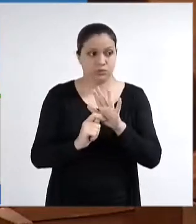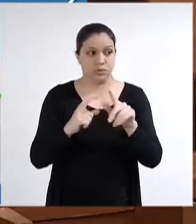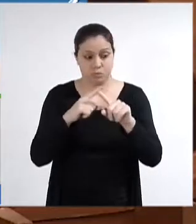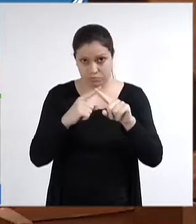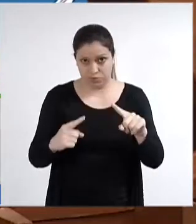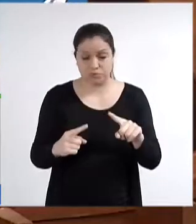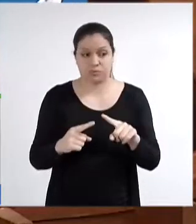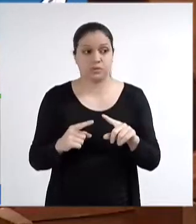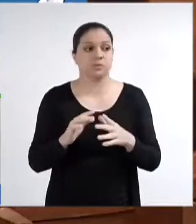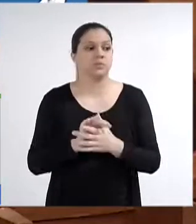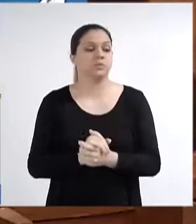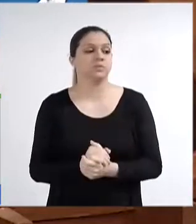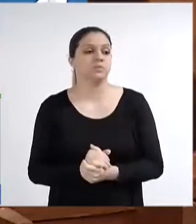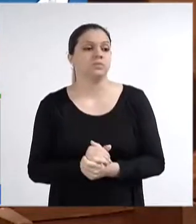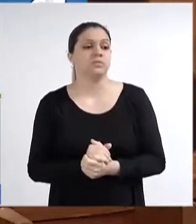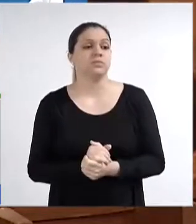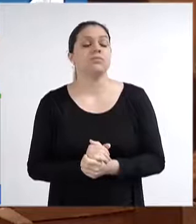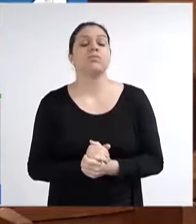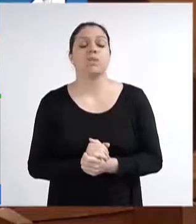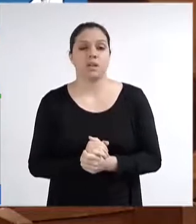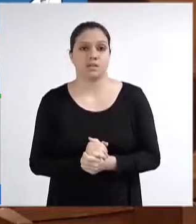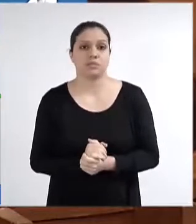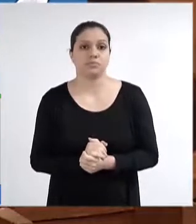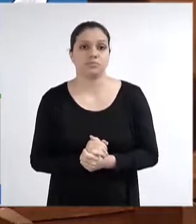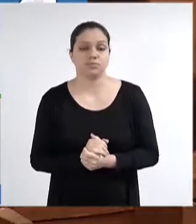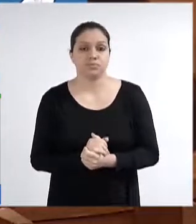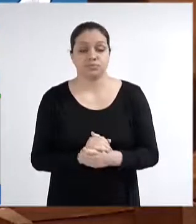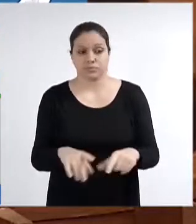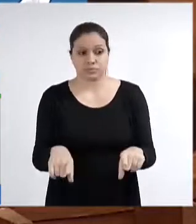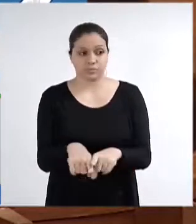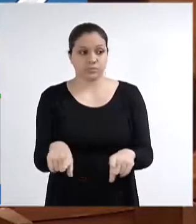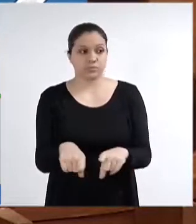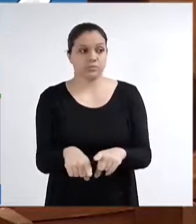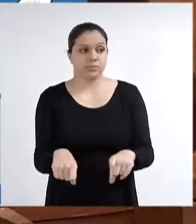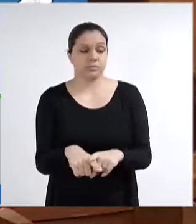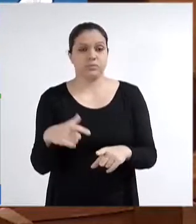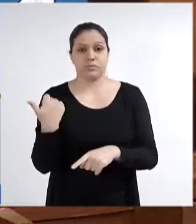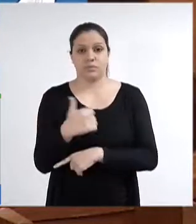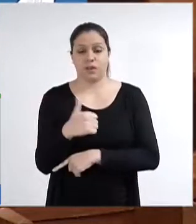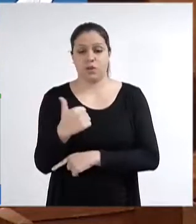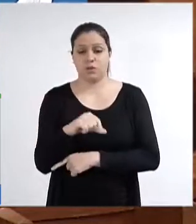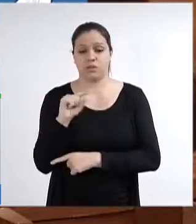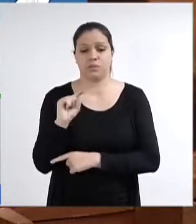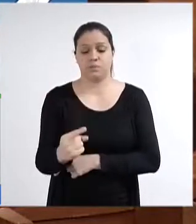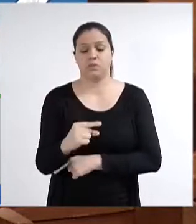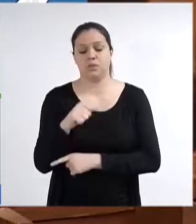no caso, a droga. Além disso, foram